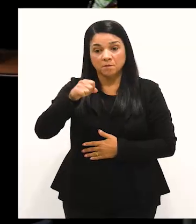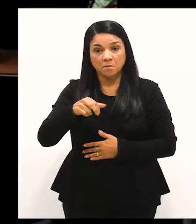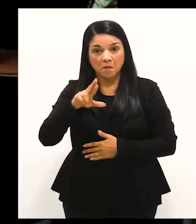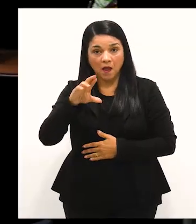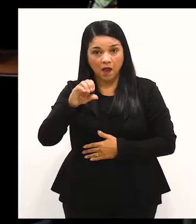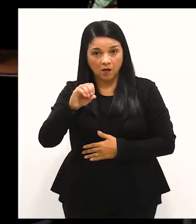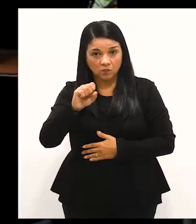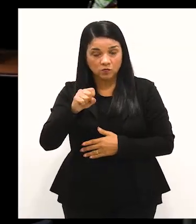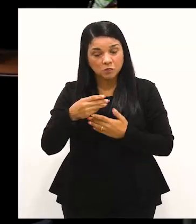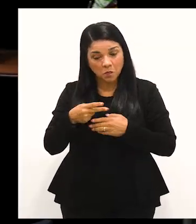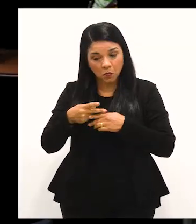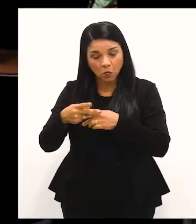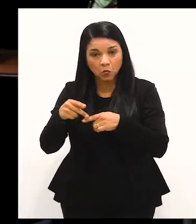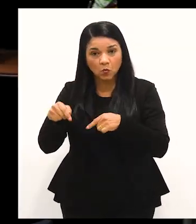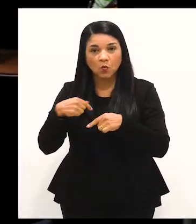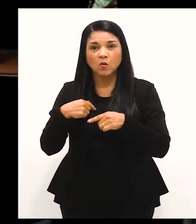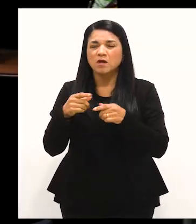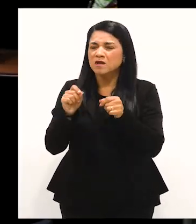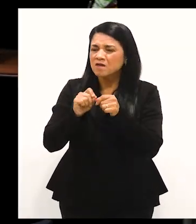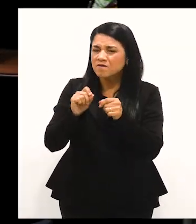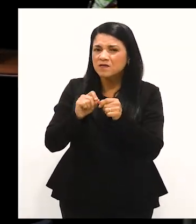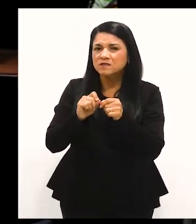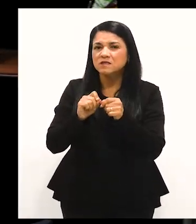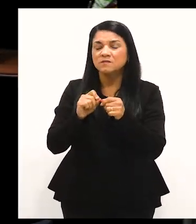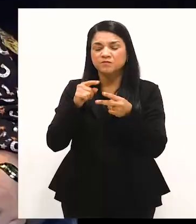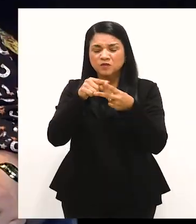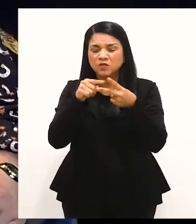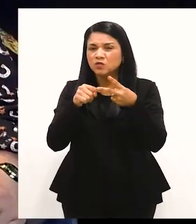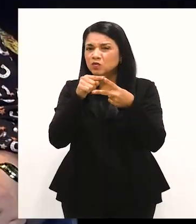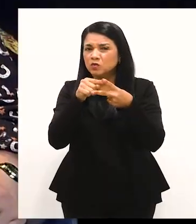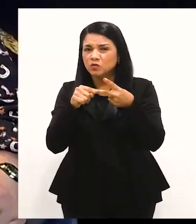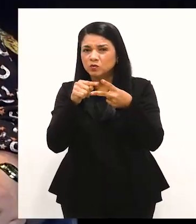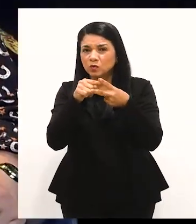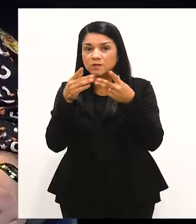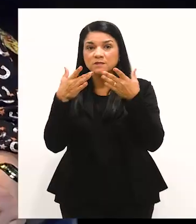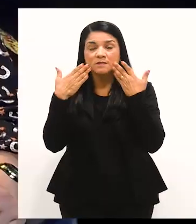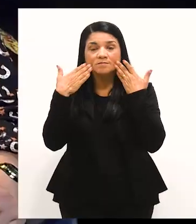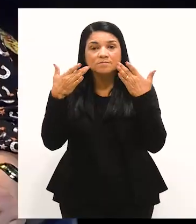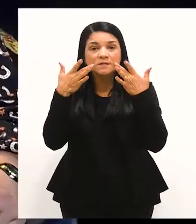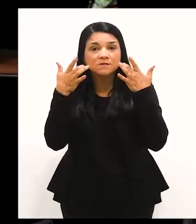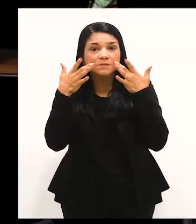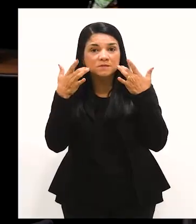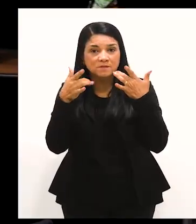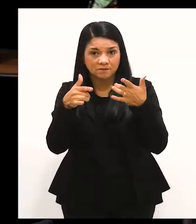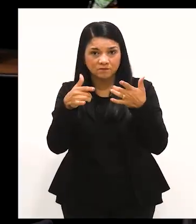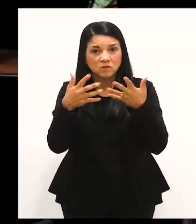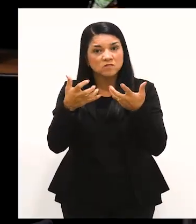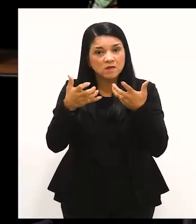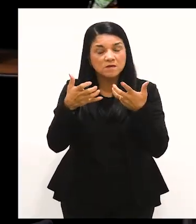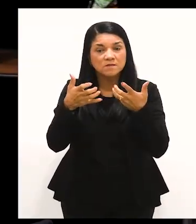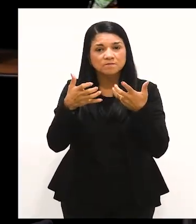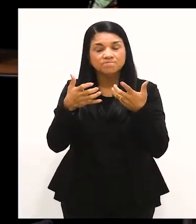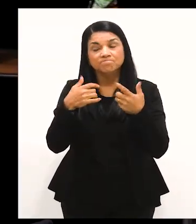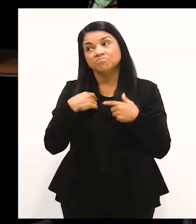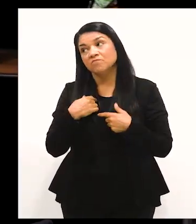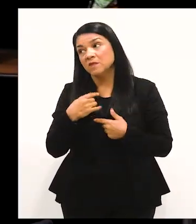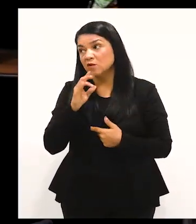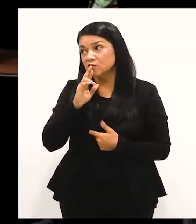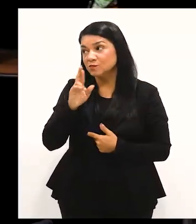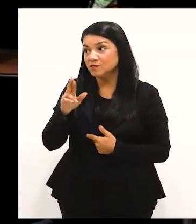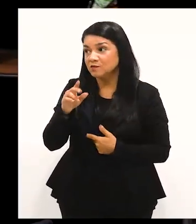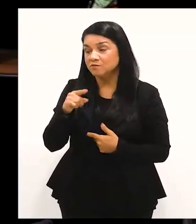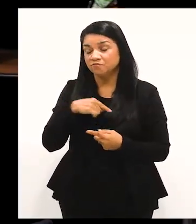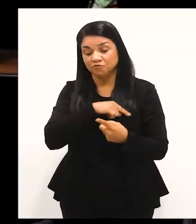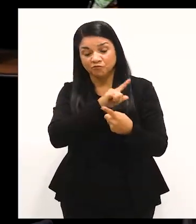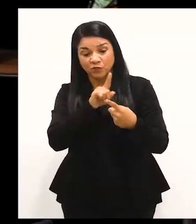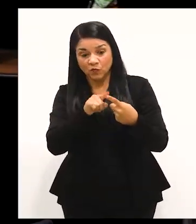ele me procurou e falou, eu tinha vontade de fazer Saudade 2 imensa. espetáculos. Pois é, eu tinha vontade de fazer 2 espetáculos. Eu falei, não sei,